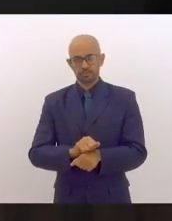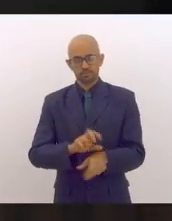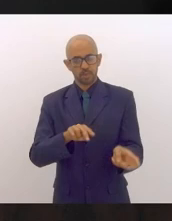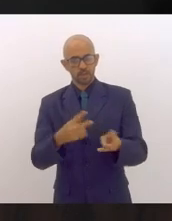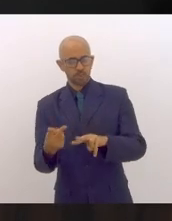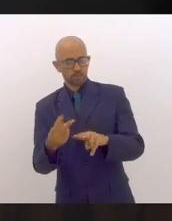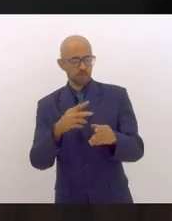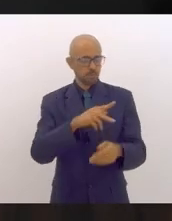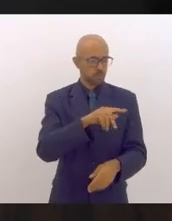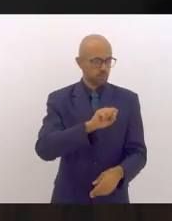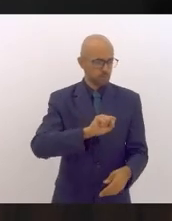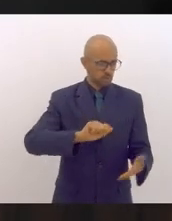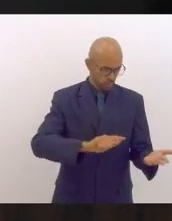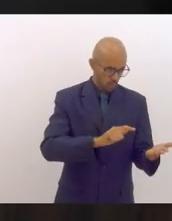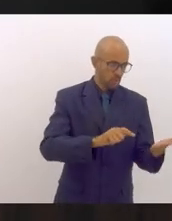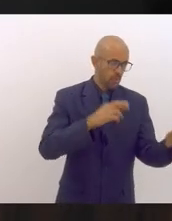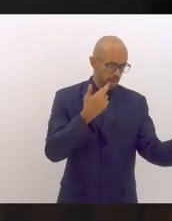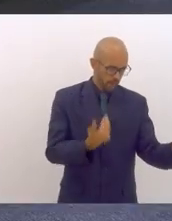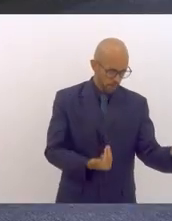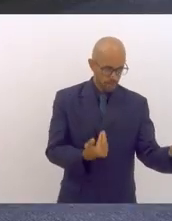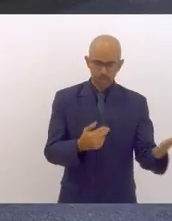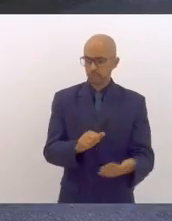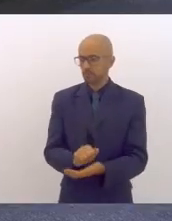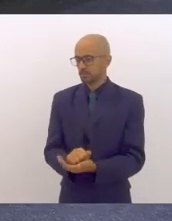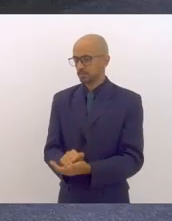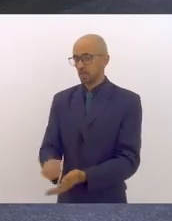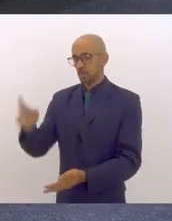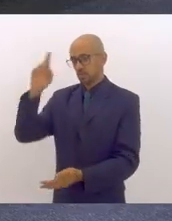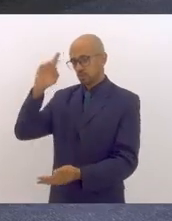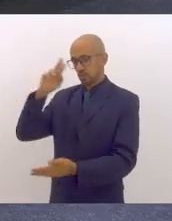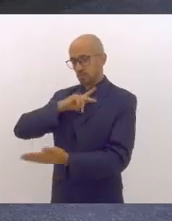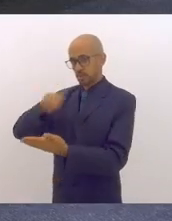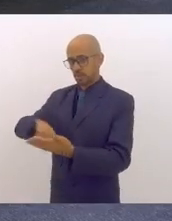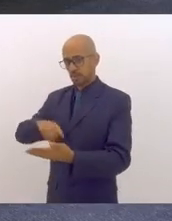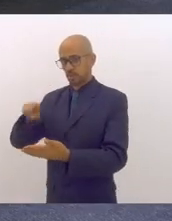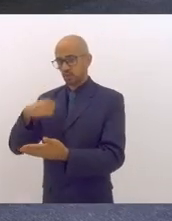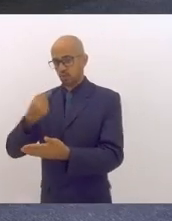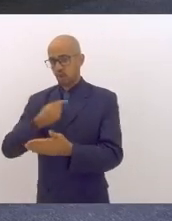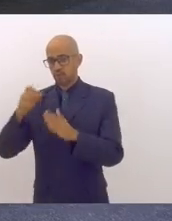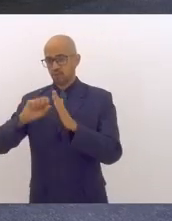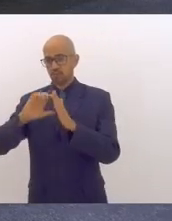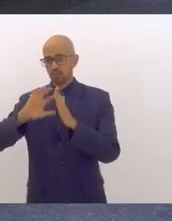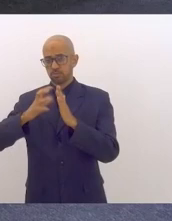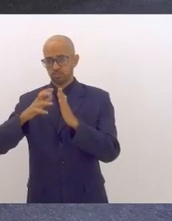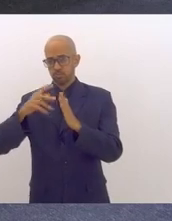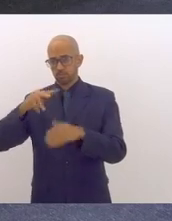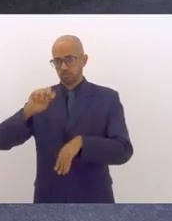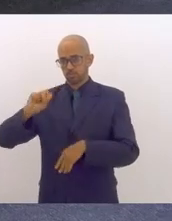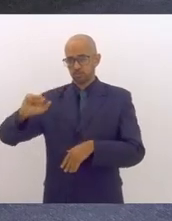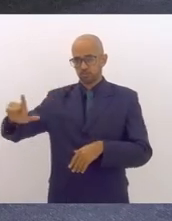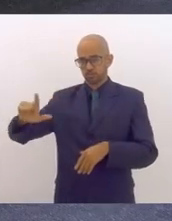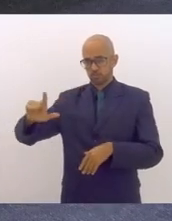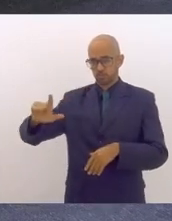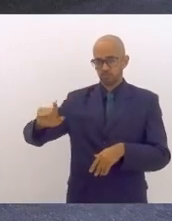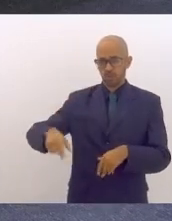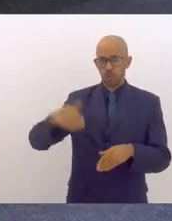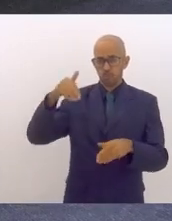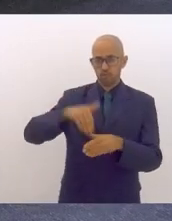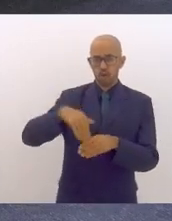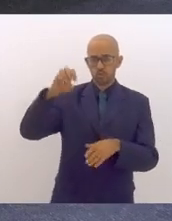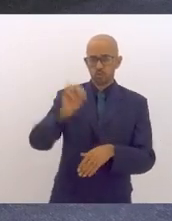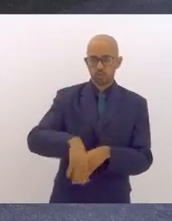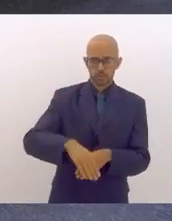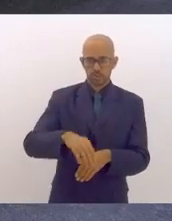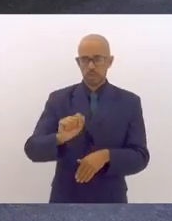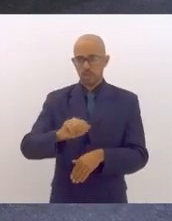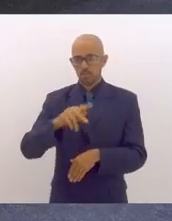pessoal, deputada Renata Souza. Senhor presidente, nós, pelo pessoal, encaminhamos o voto sim ao